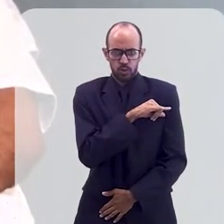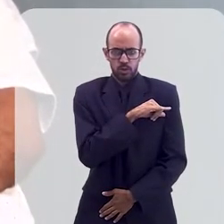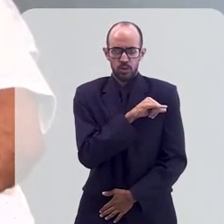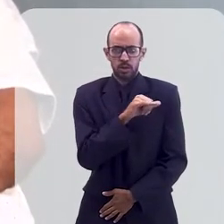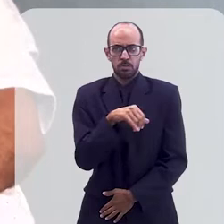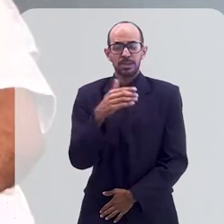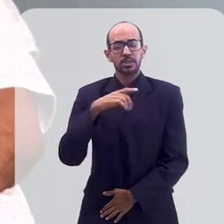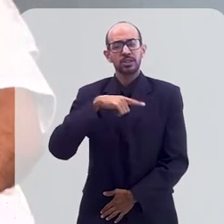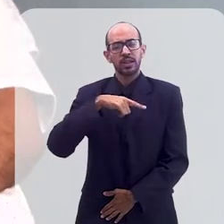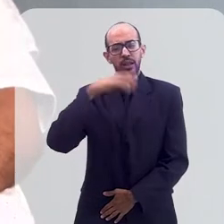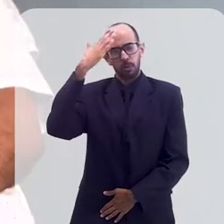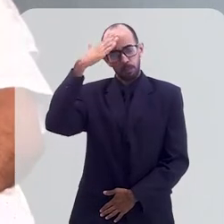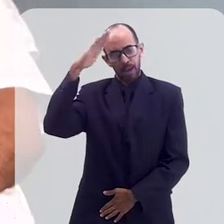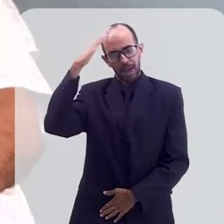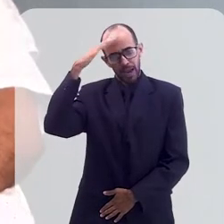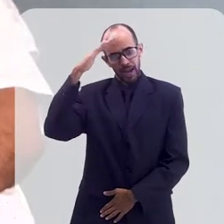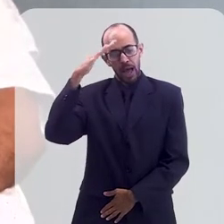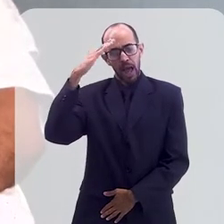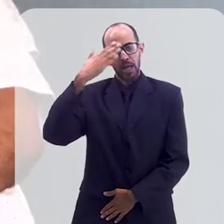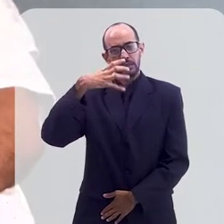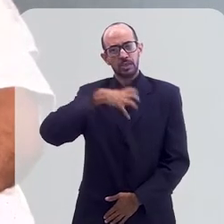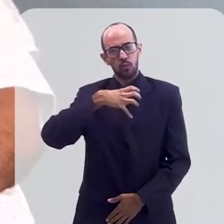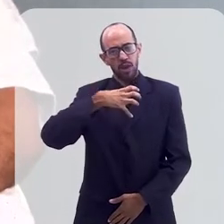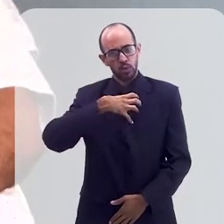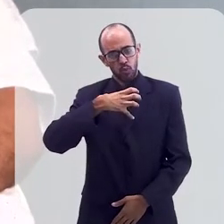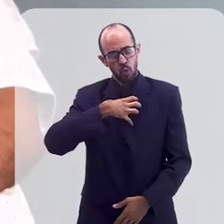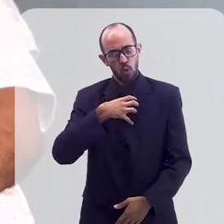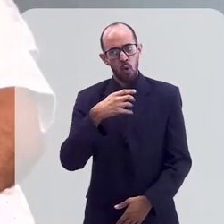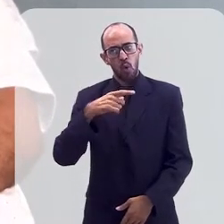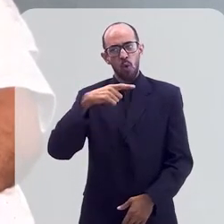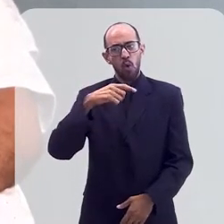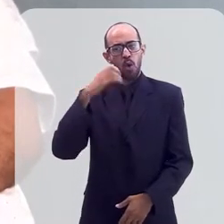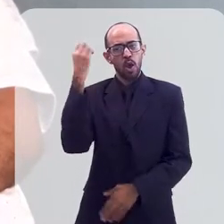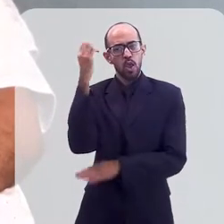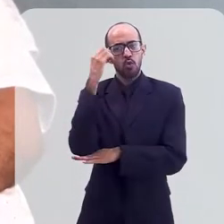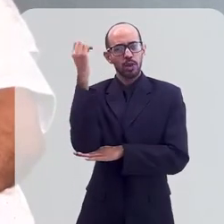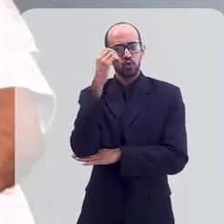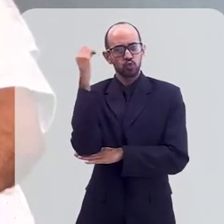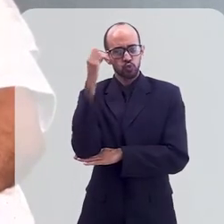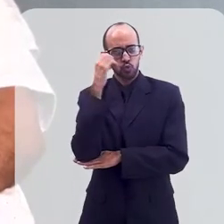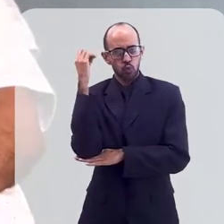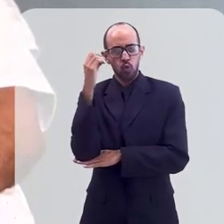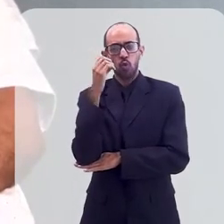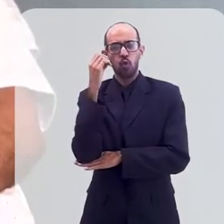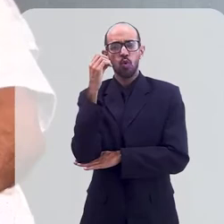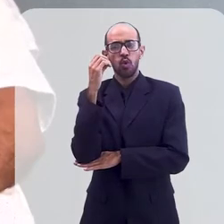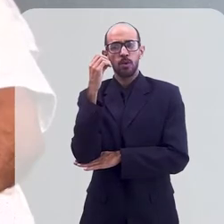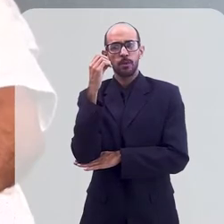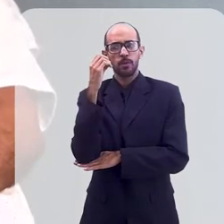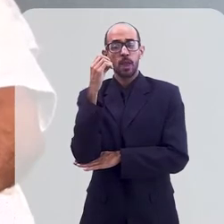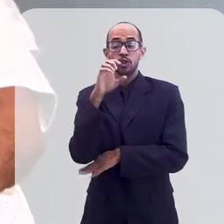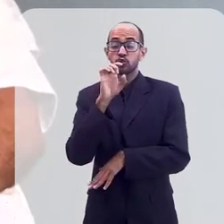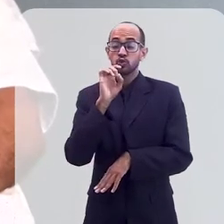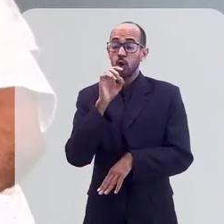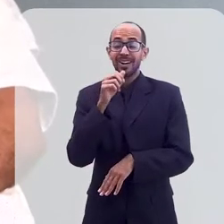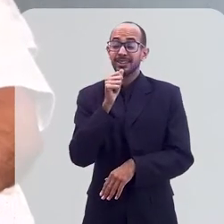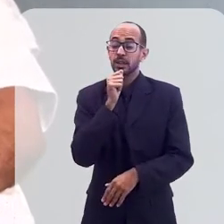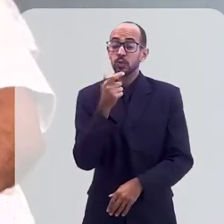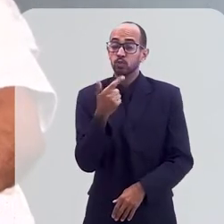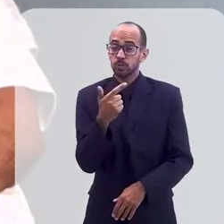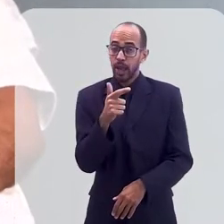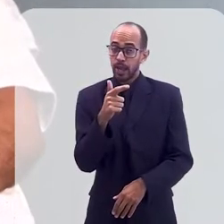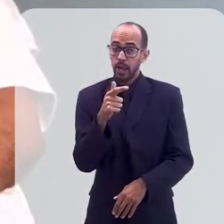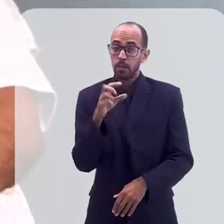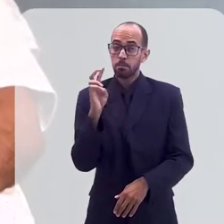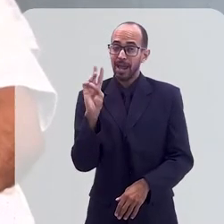temos no Paraná, temos em Salvador, temos no Rio Grande do Sul. Olha, o único lugar que nós não temos ainda,